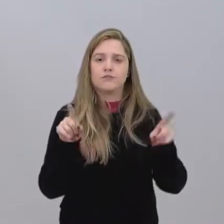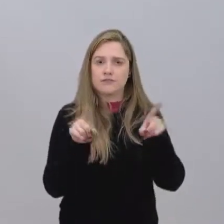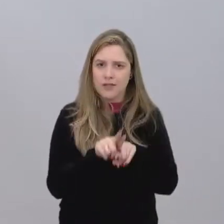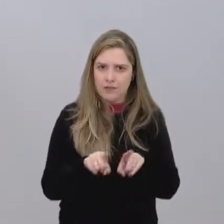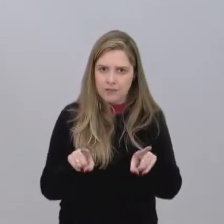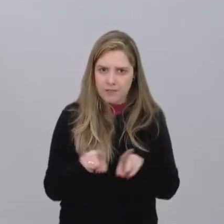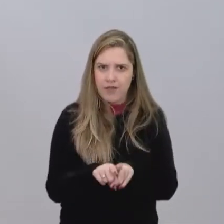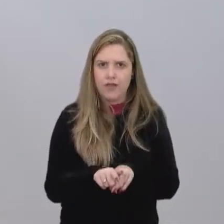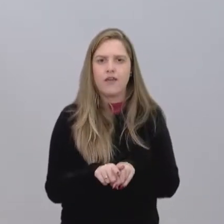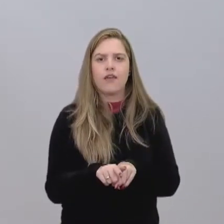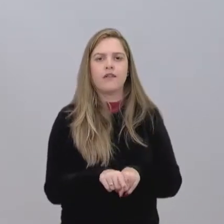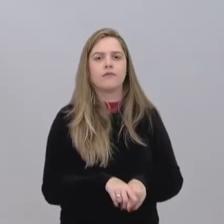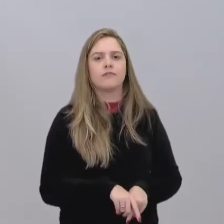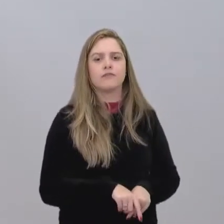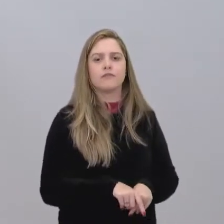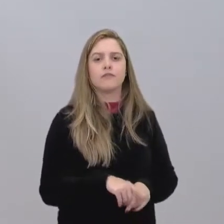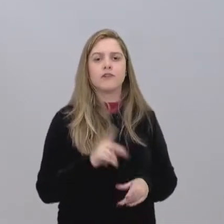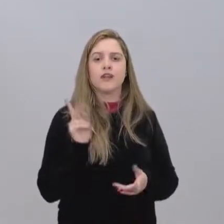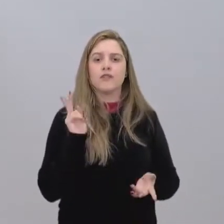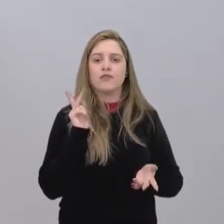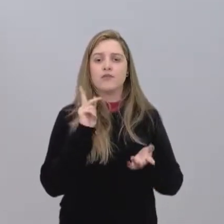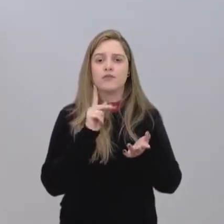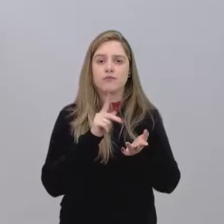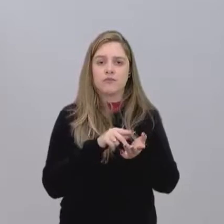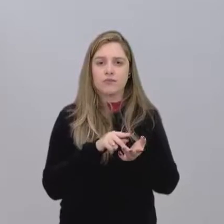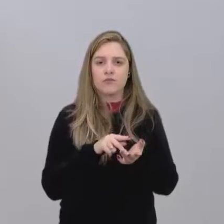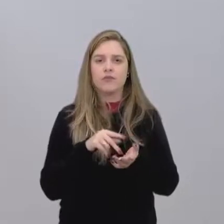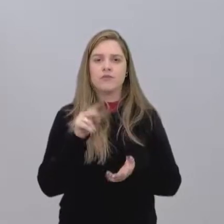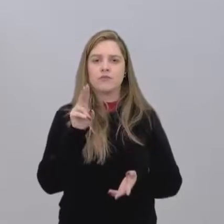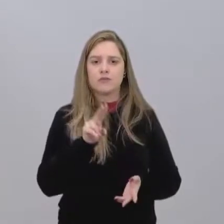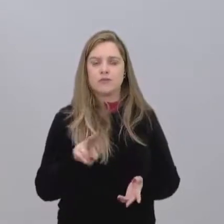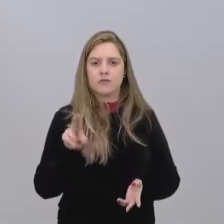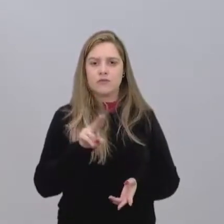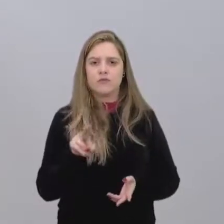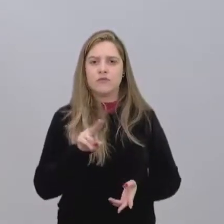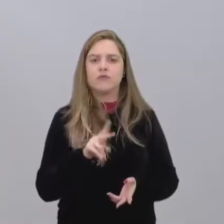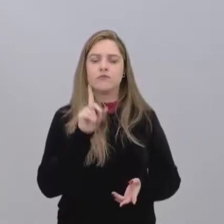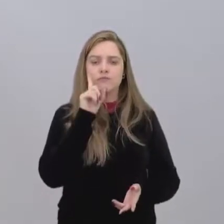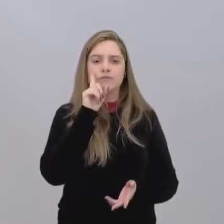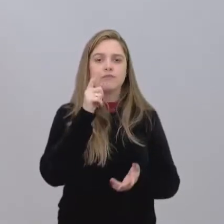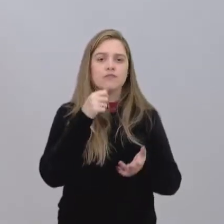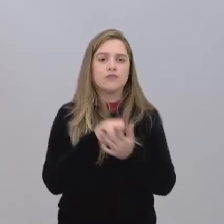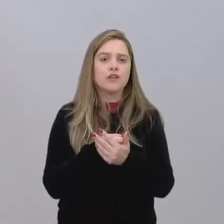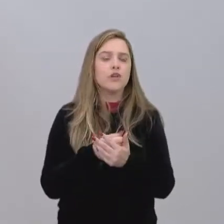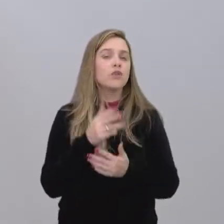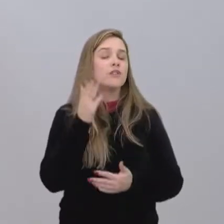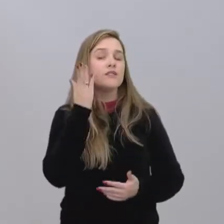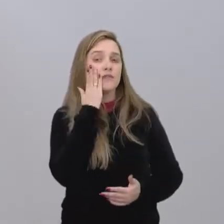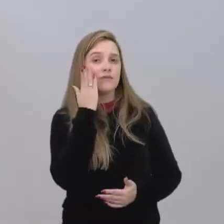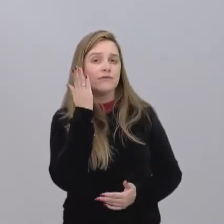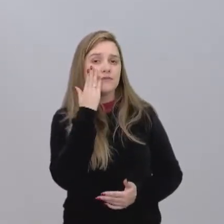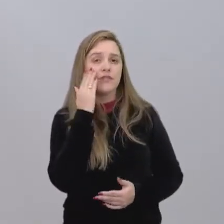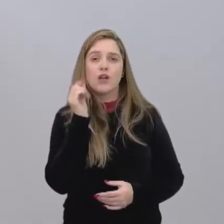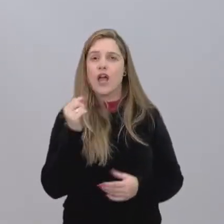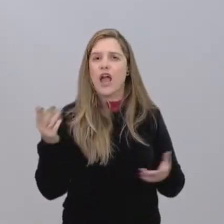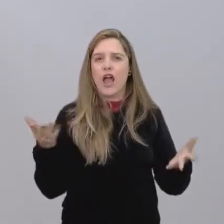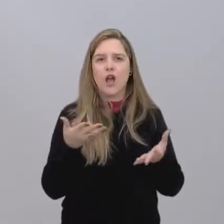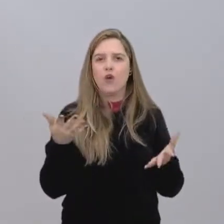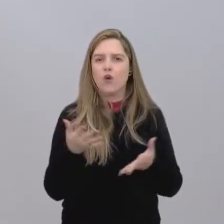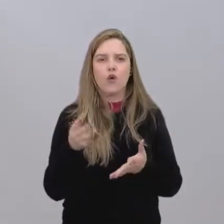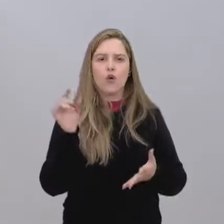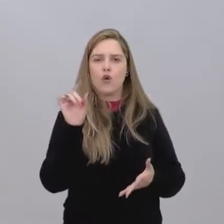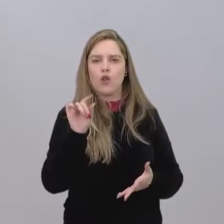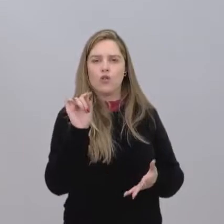também, né, ele na verdade passou aí por diversas revisões e o que se sabe até agora é que